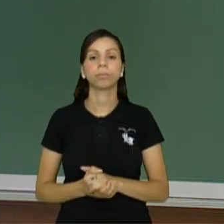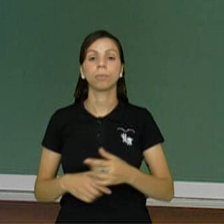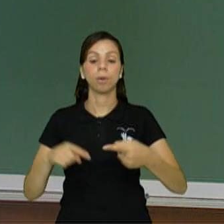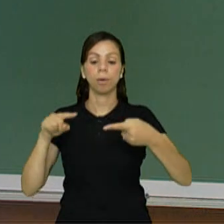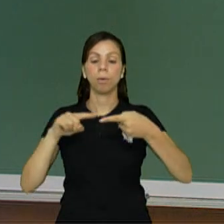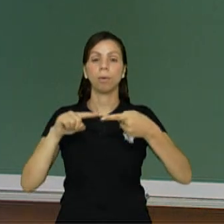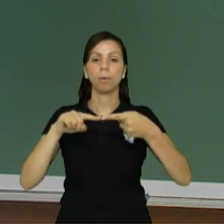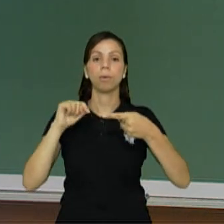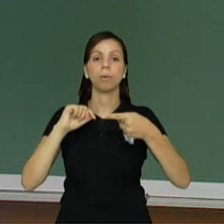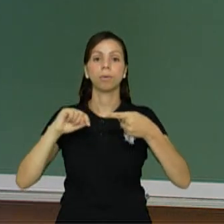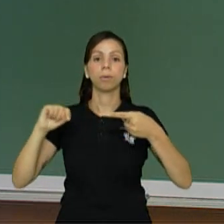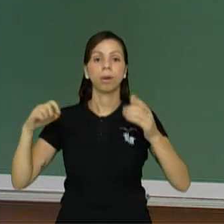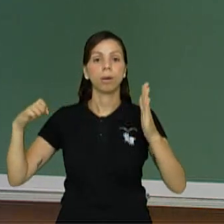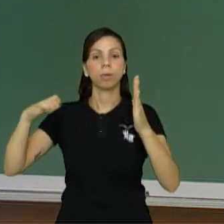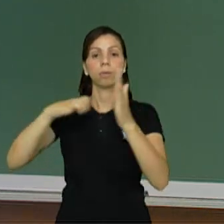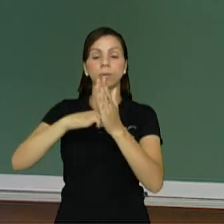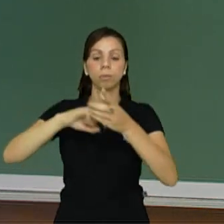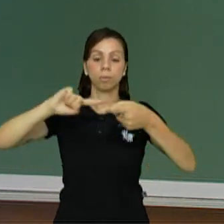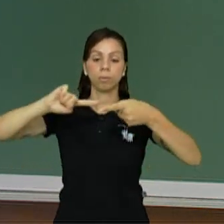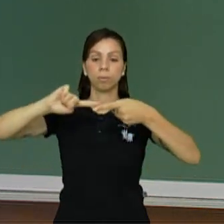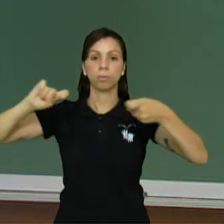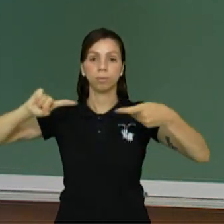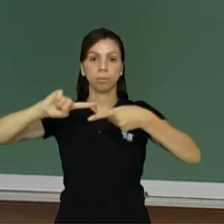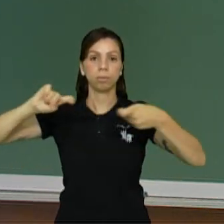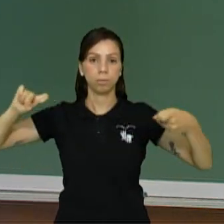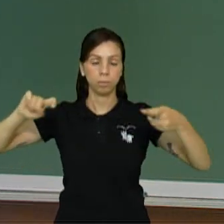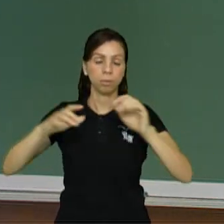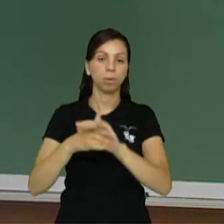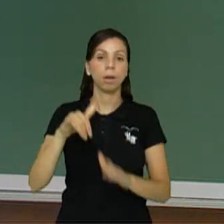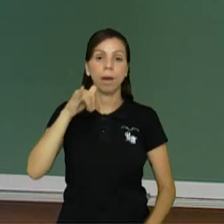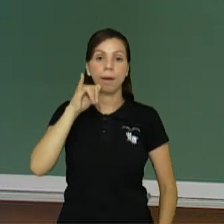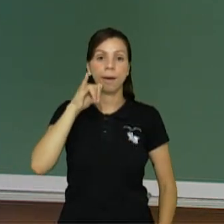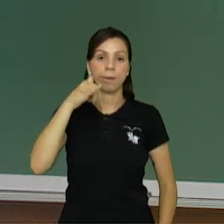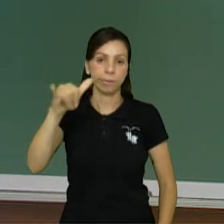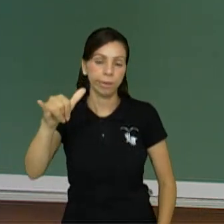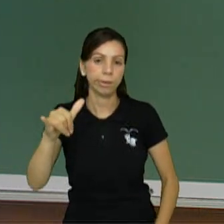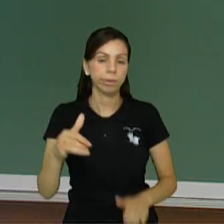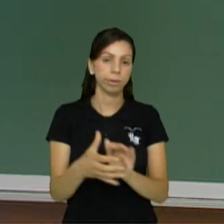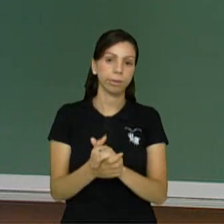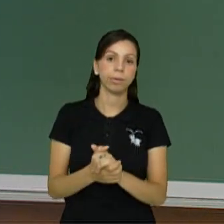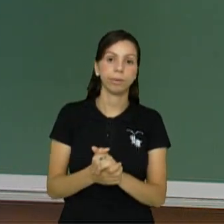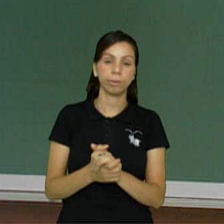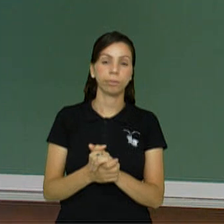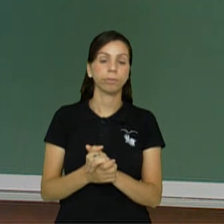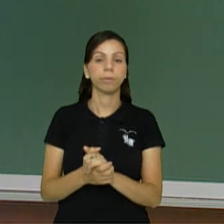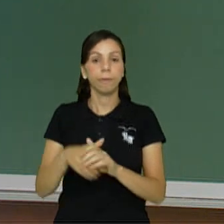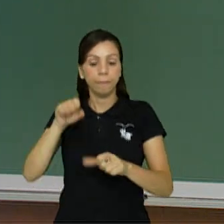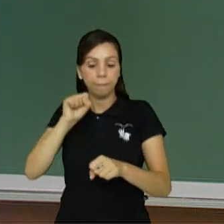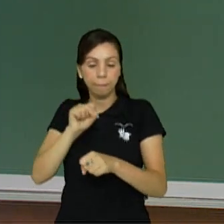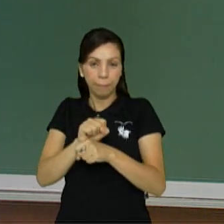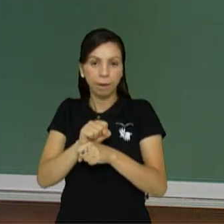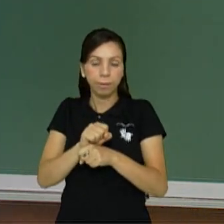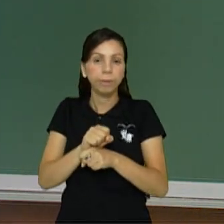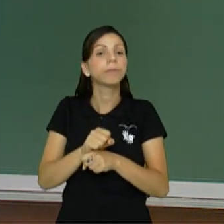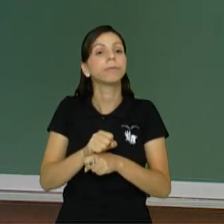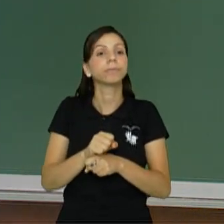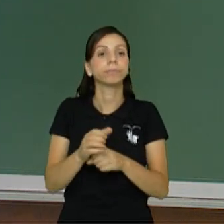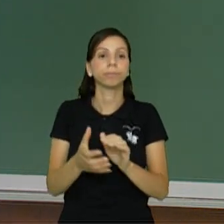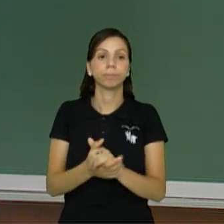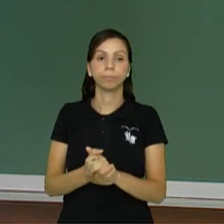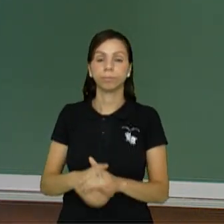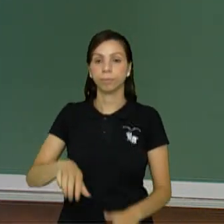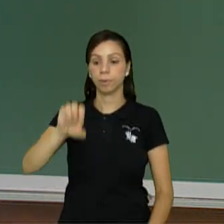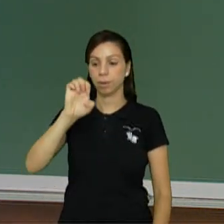elástica é toda a colisão em que a energia cinética do sistema se conserva. Pessoal, a energia